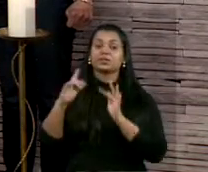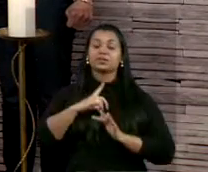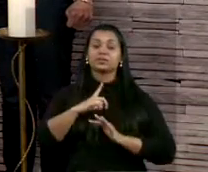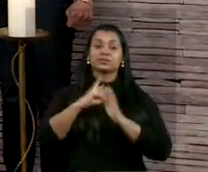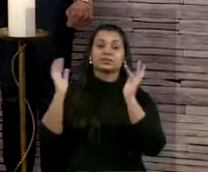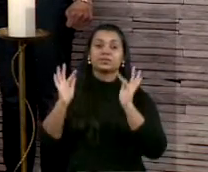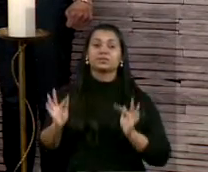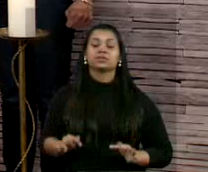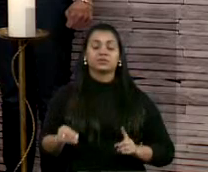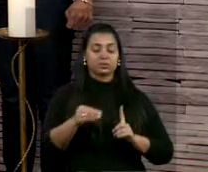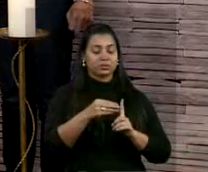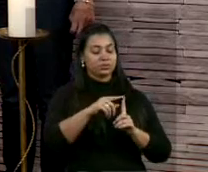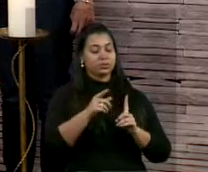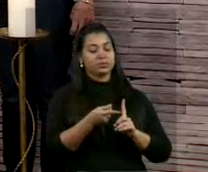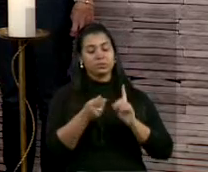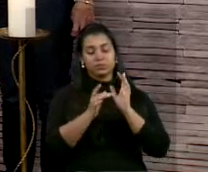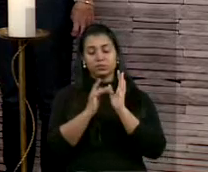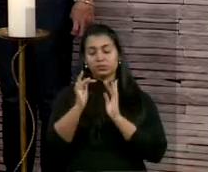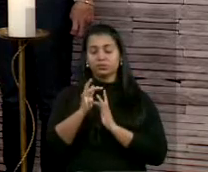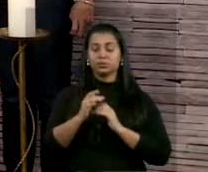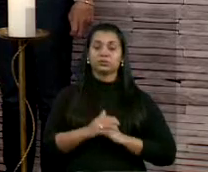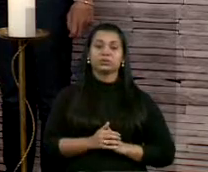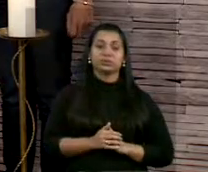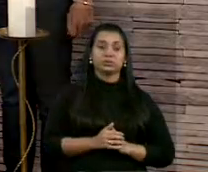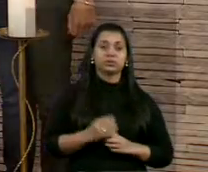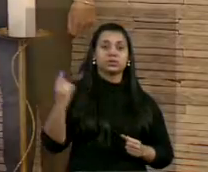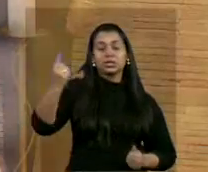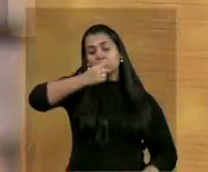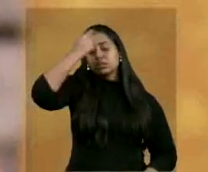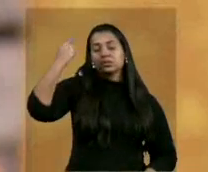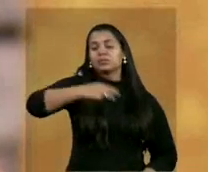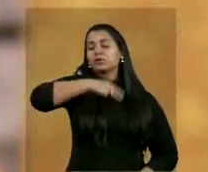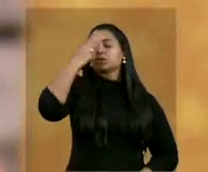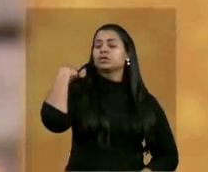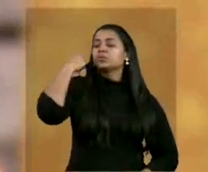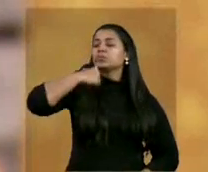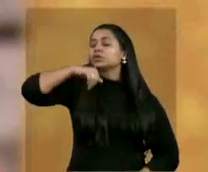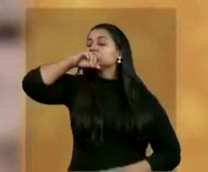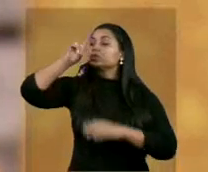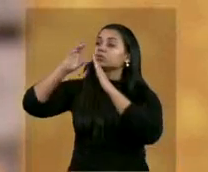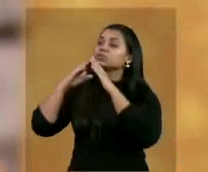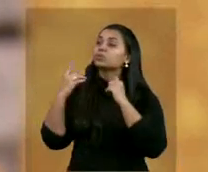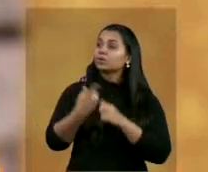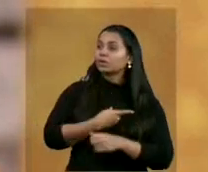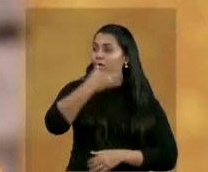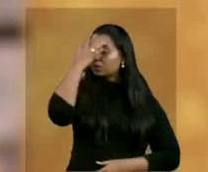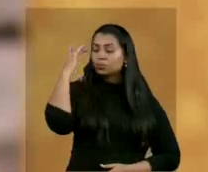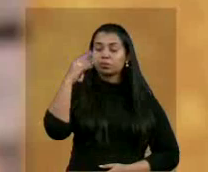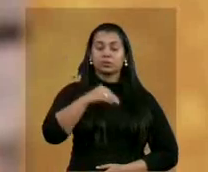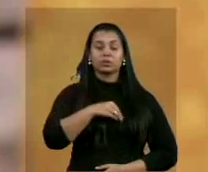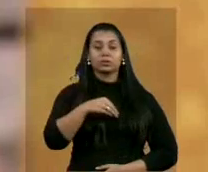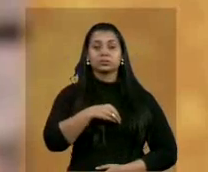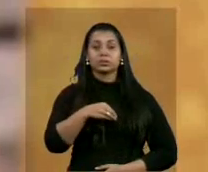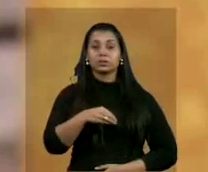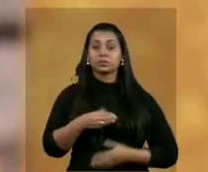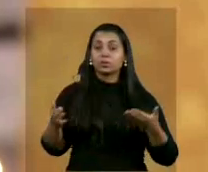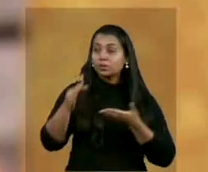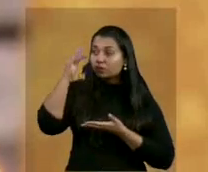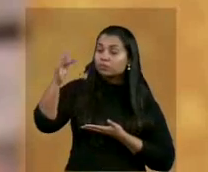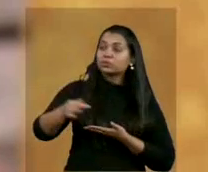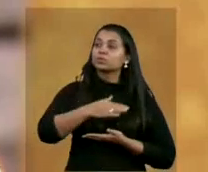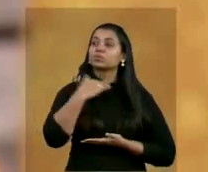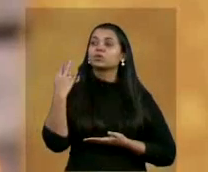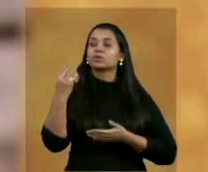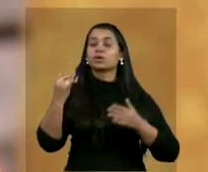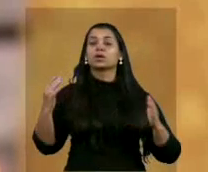sois vós entre as mulheres, e bendito é o fruto do vosso ventre, Jesus. Santa Maria, Mãe de Deus, rogai por nós,